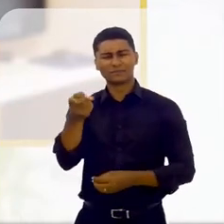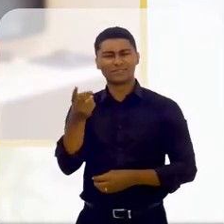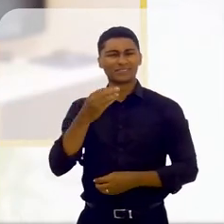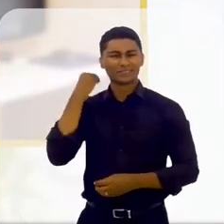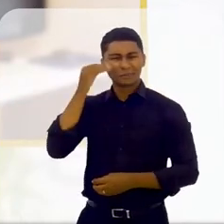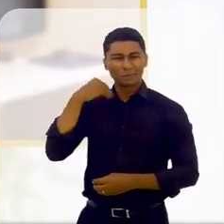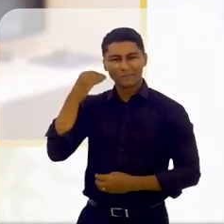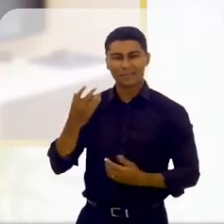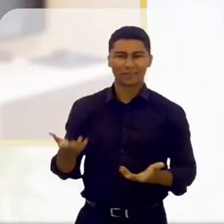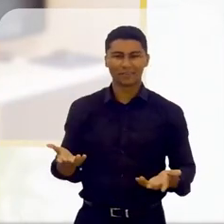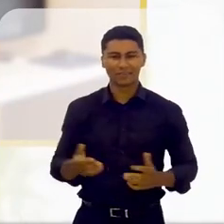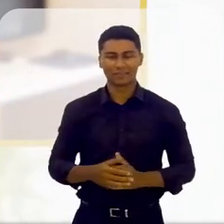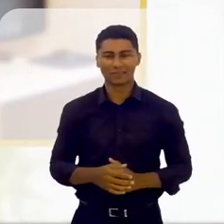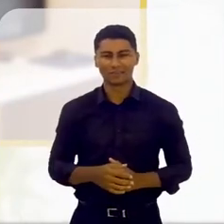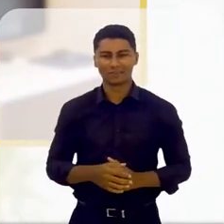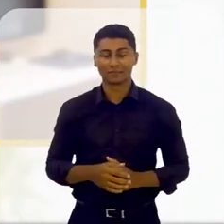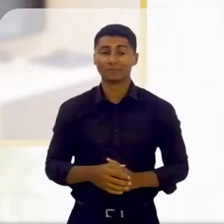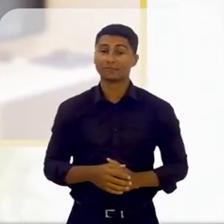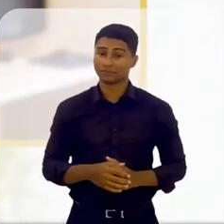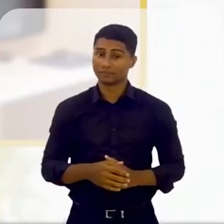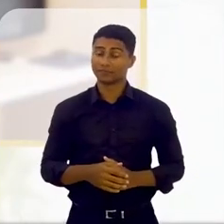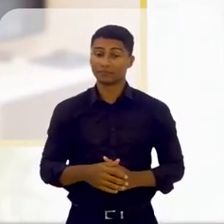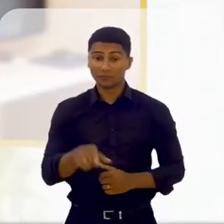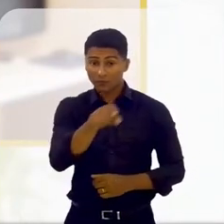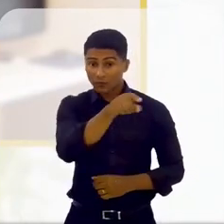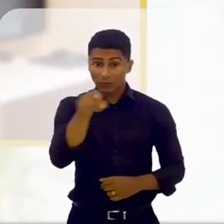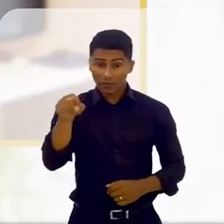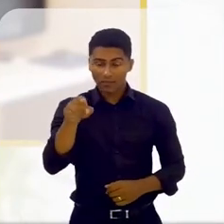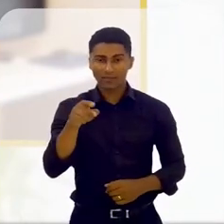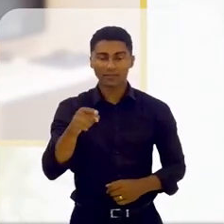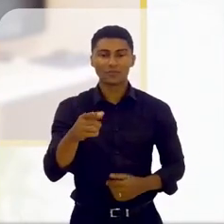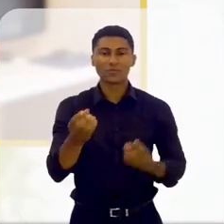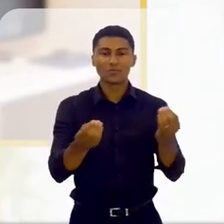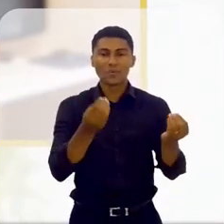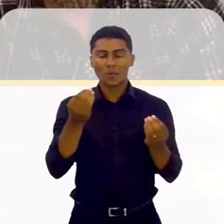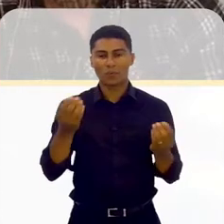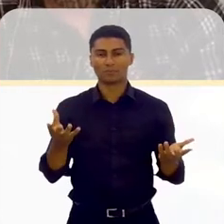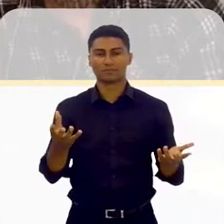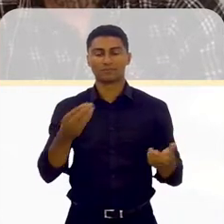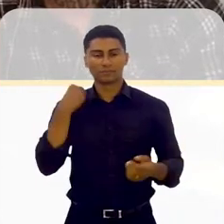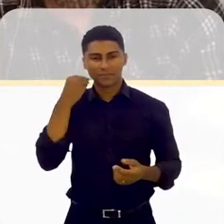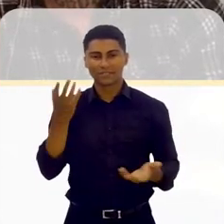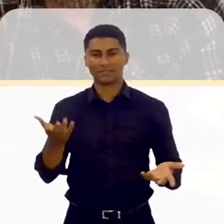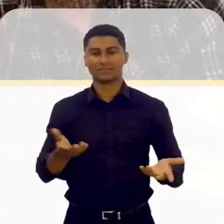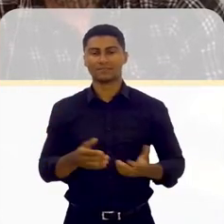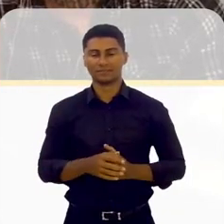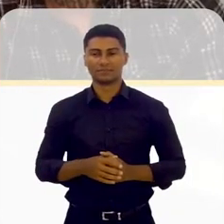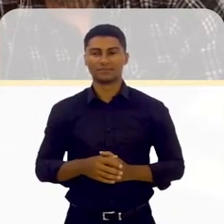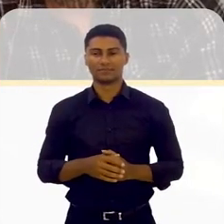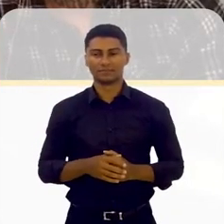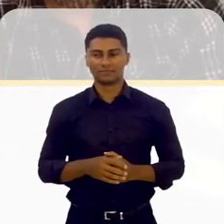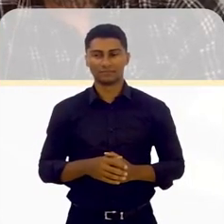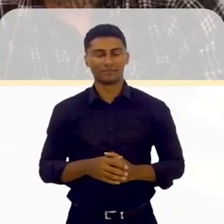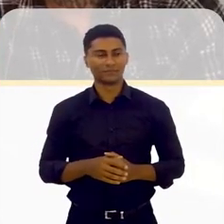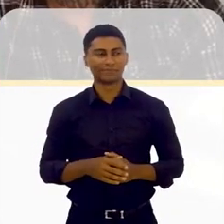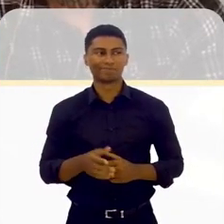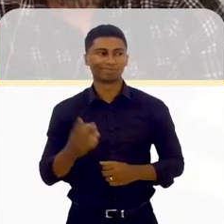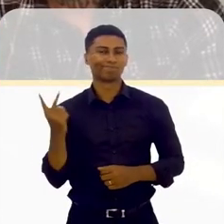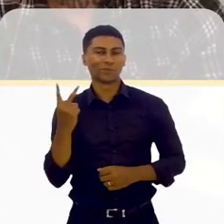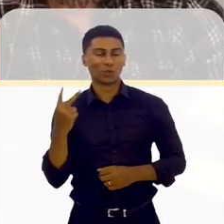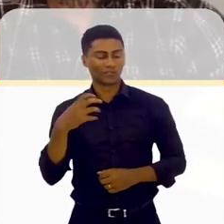experiência, para vocês? Primeiro eu quero saber para vocês, como é que foi isso? É